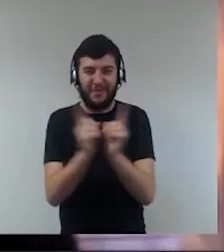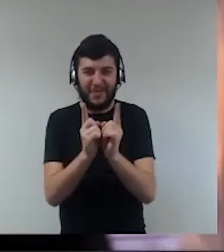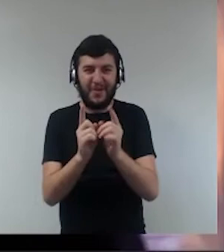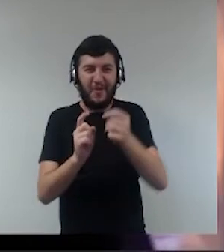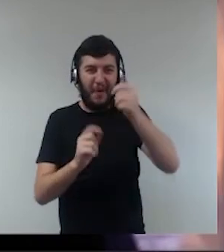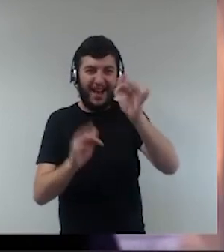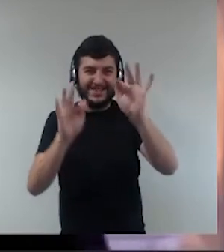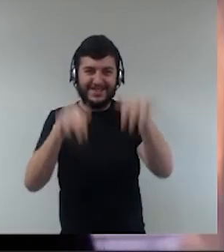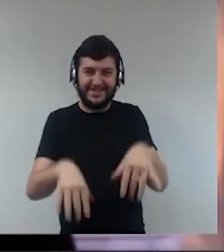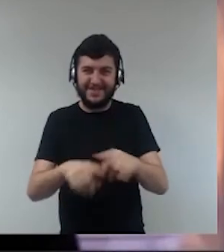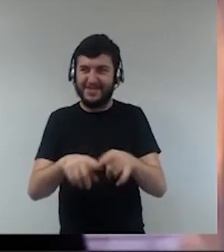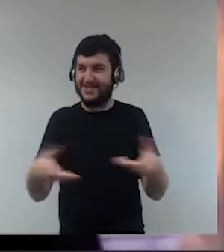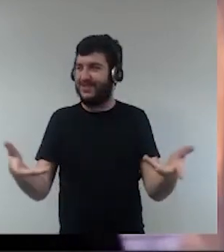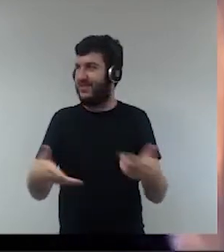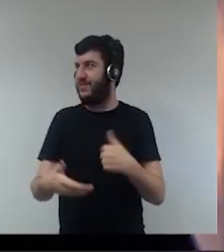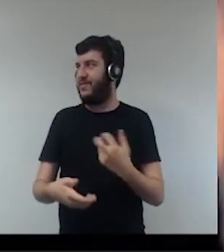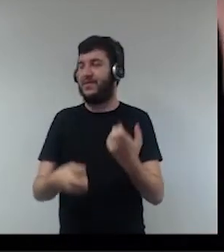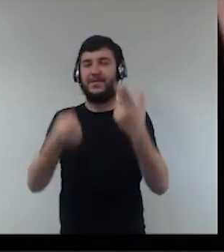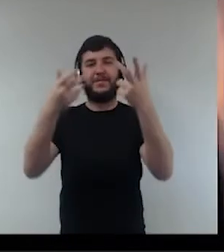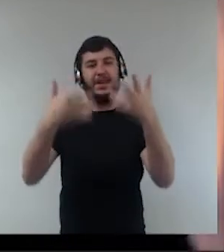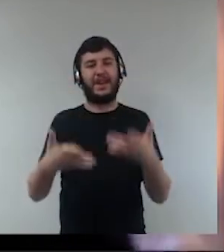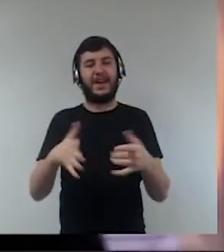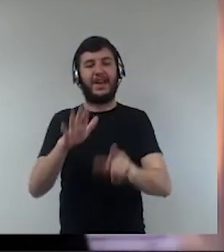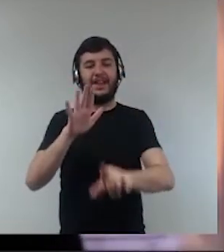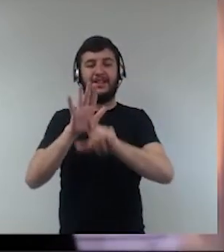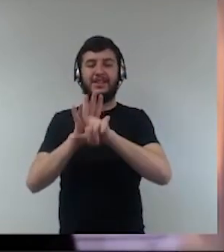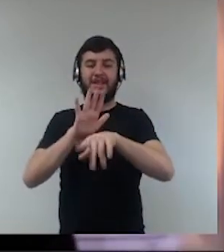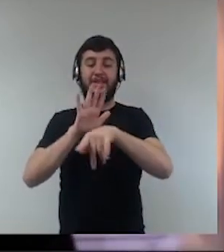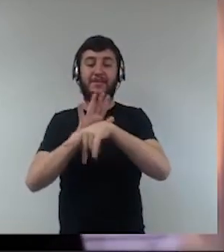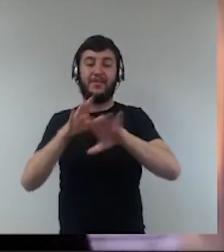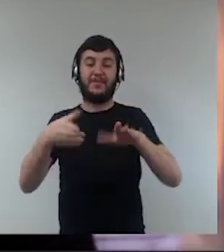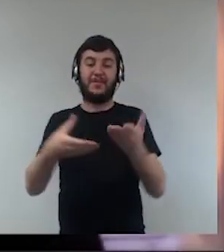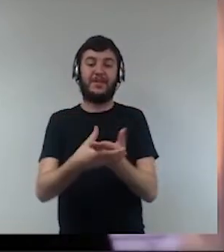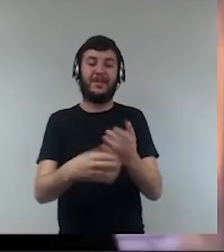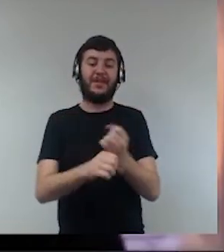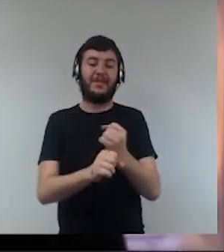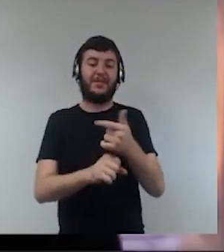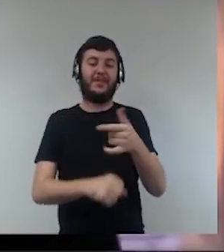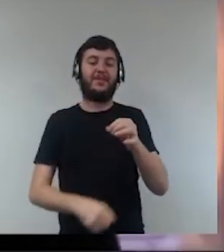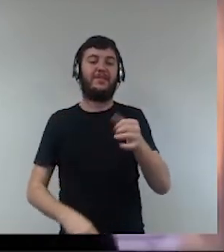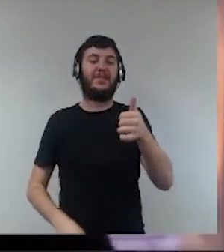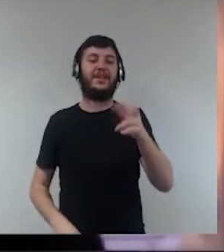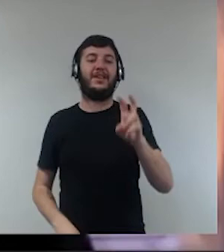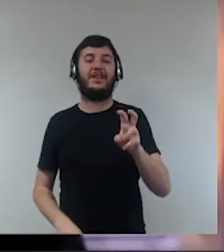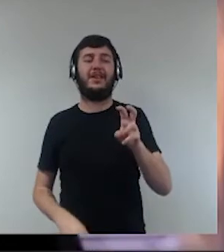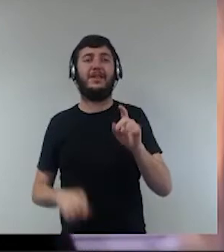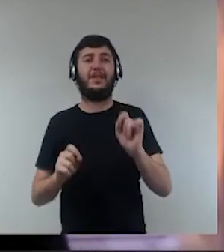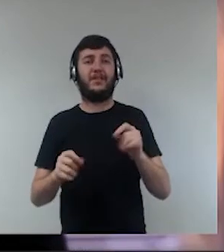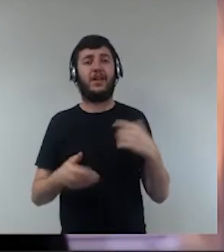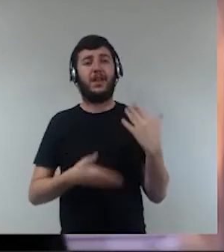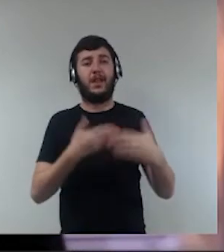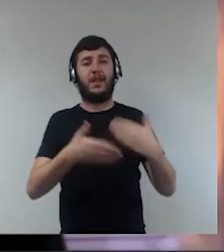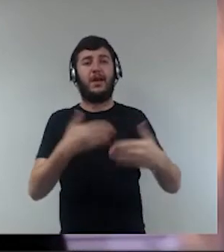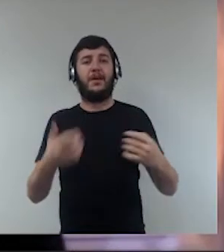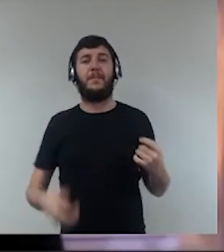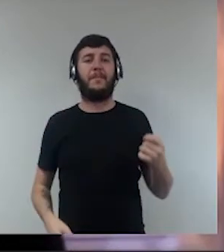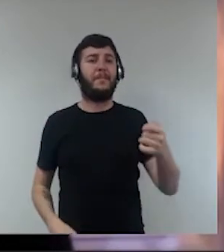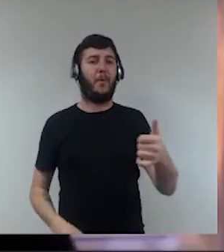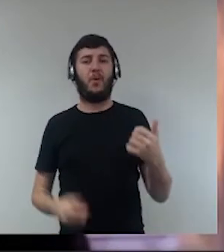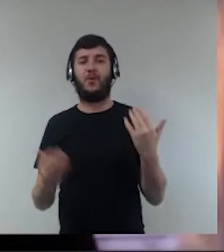a legislação processual, o Código de Processo Civil de 2015, ele andou muito pouco em relação às